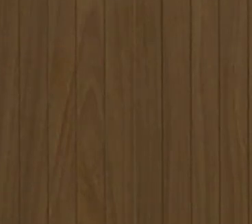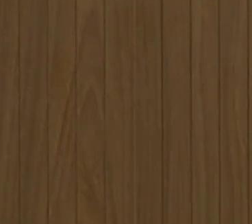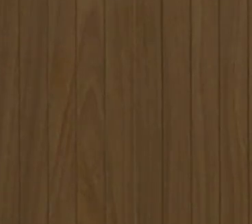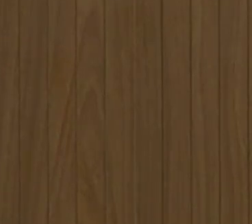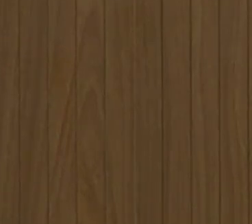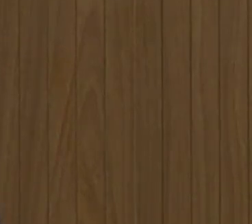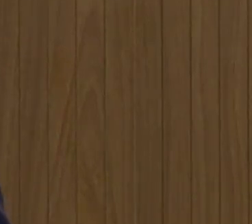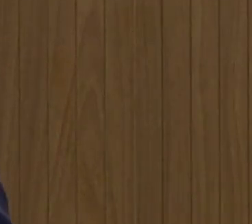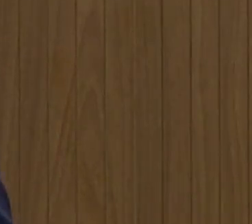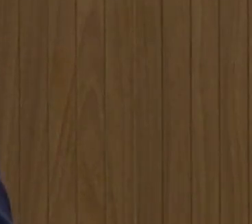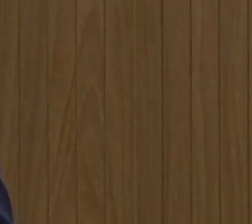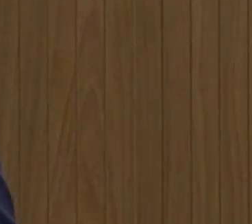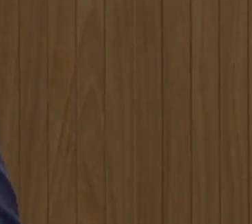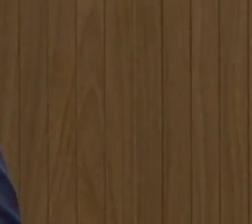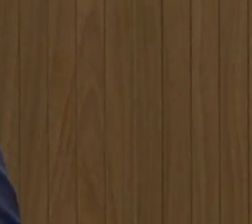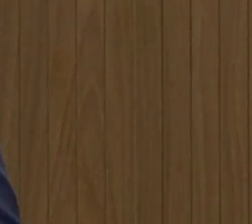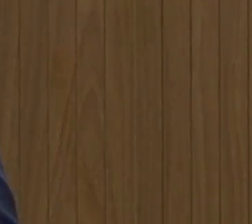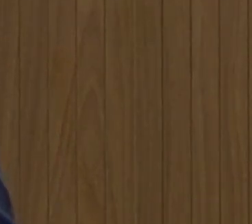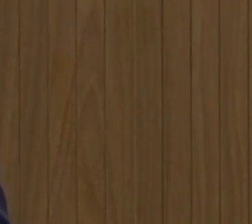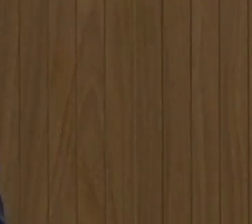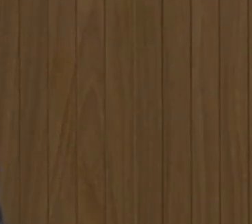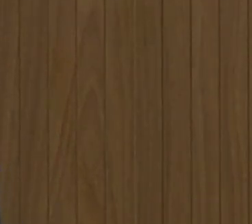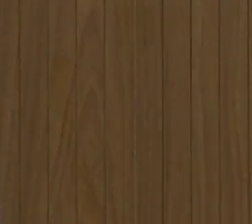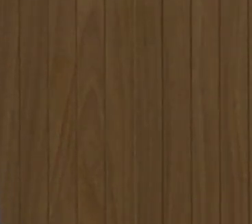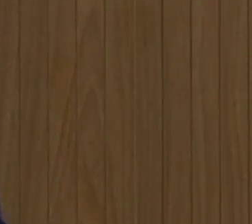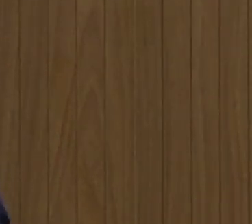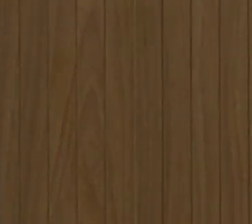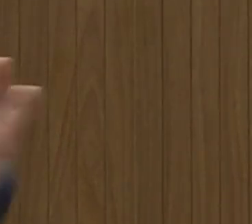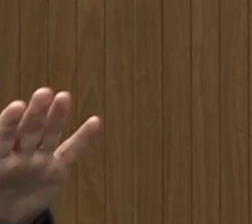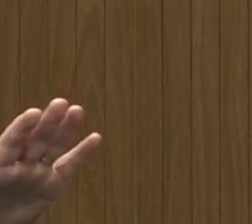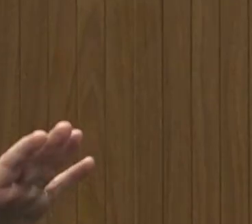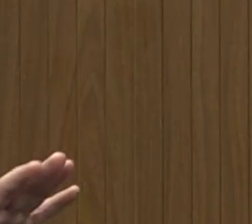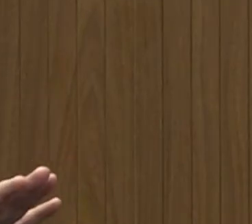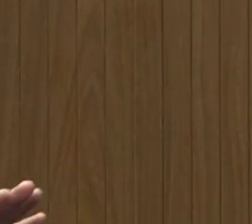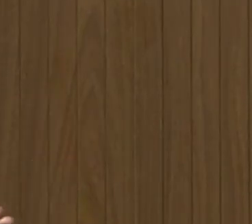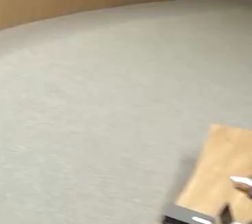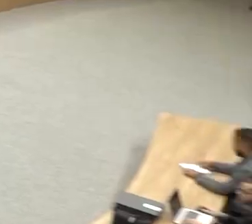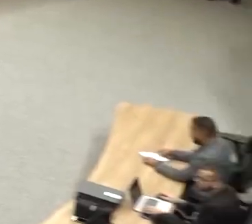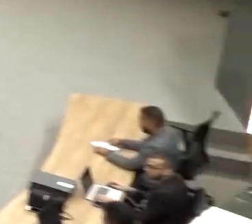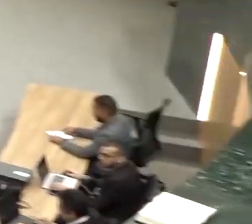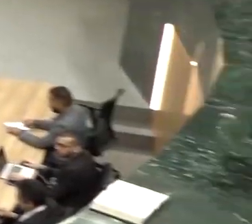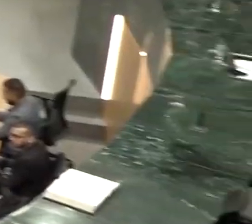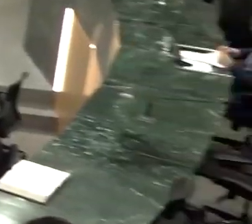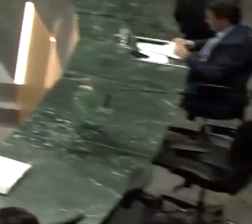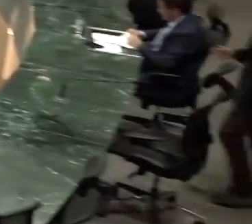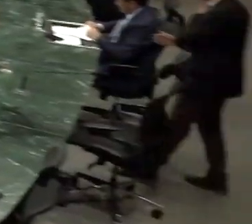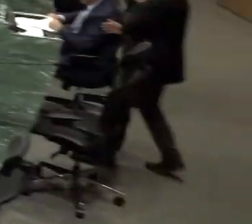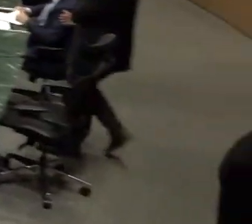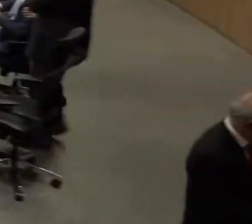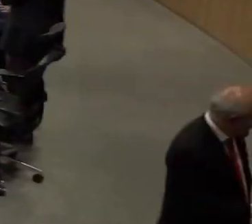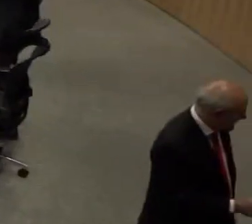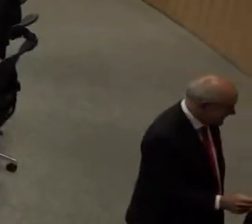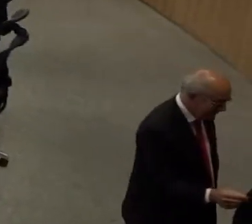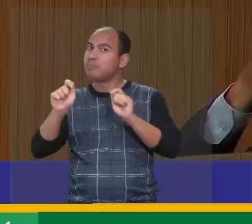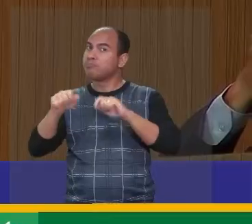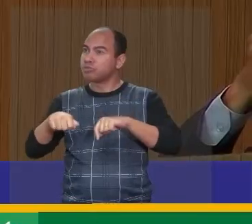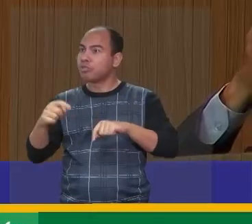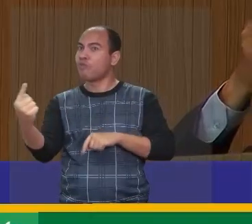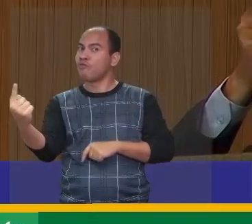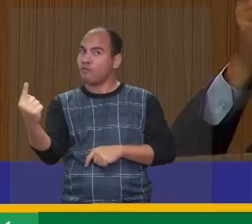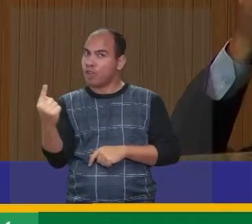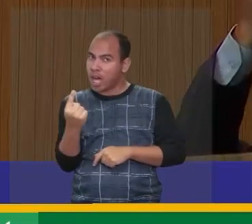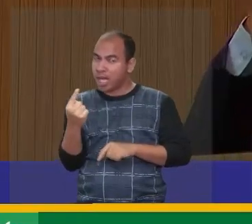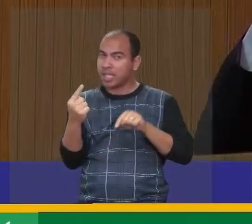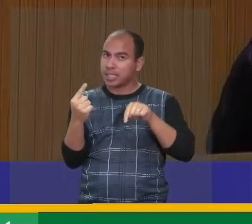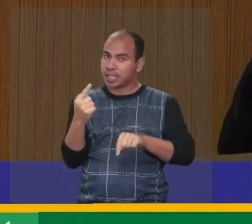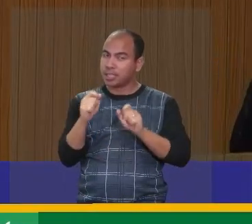Nader falou da audiência pública que vai acontecer na Assembleia Legislativa com representantes da Equatorial nós